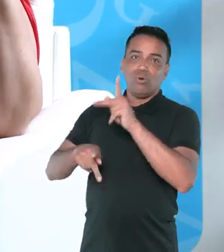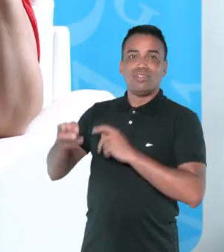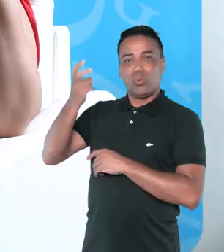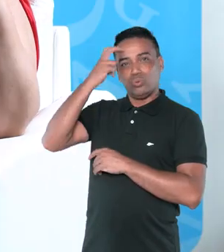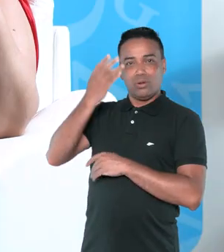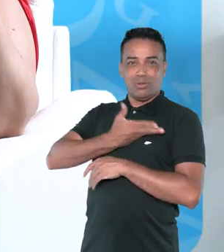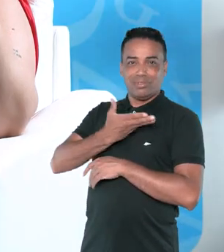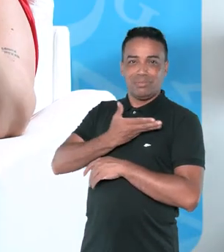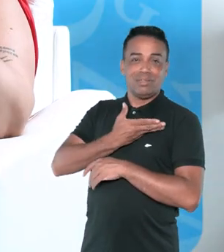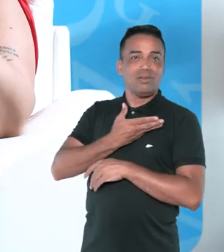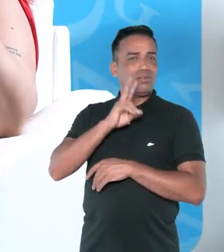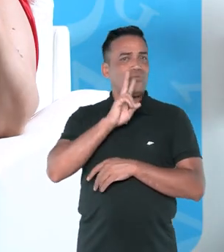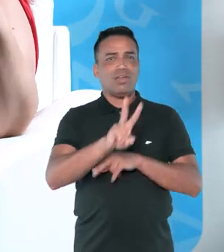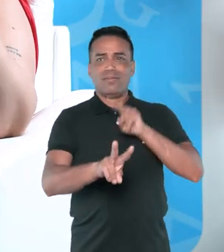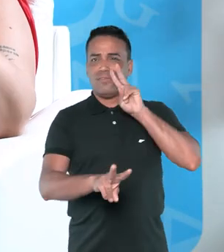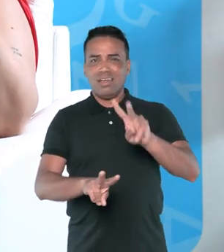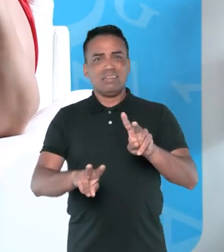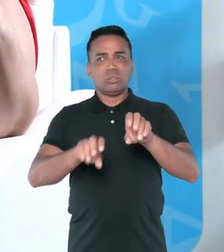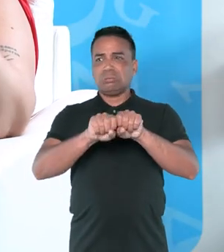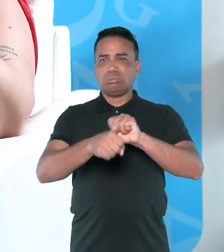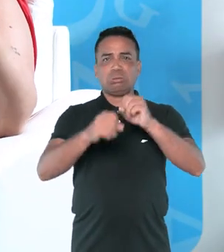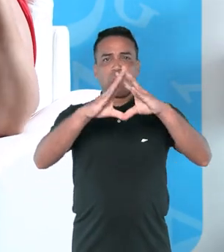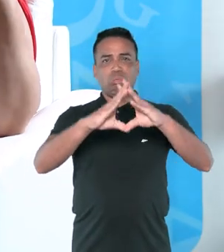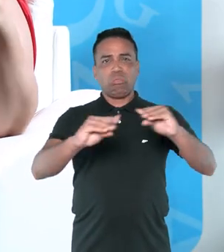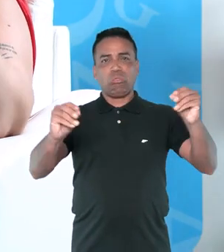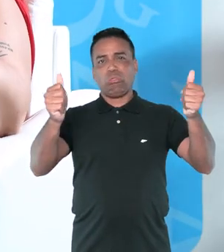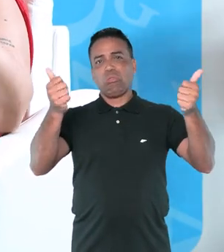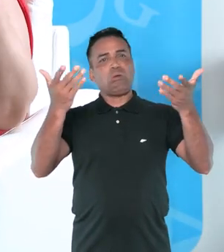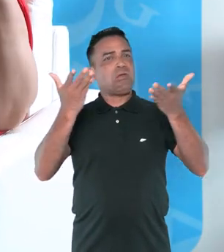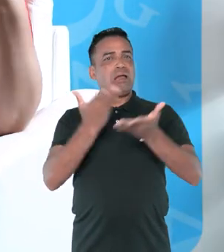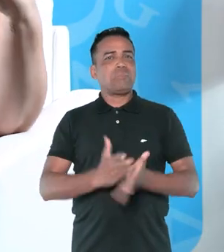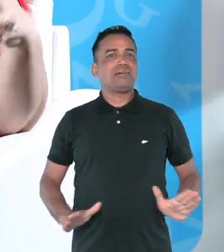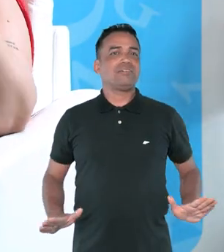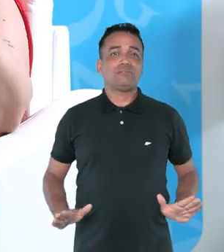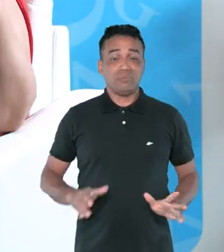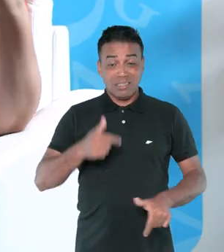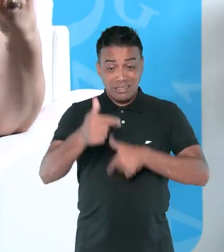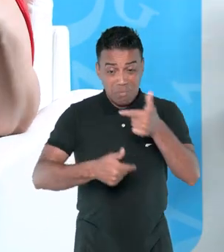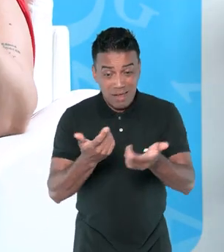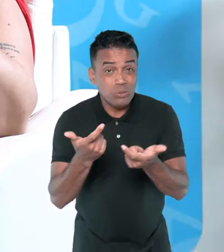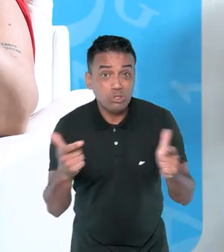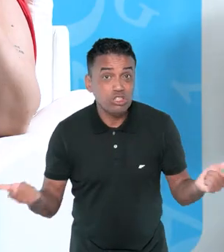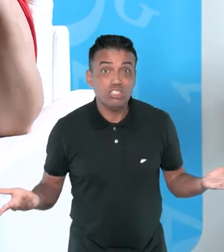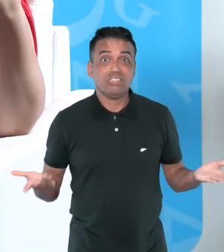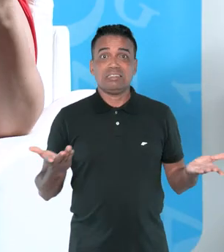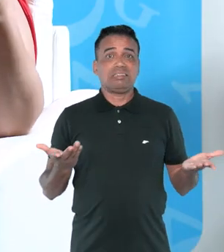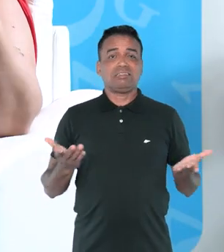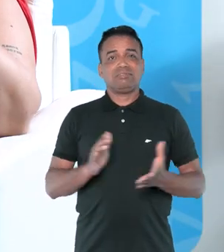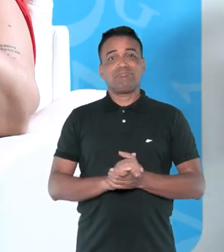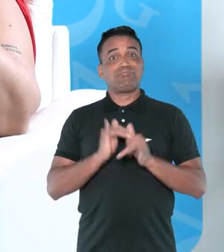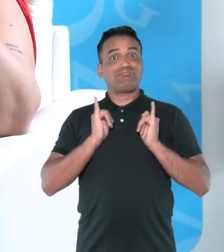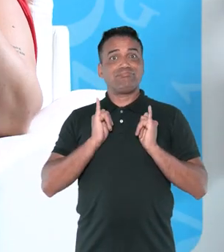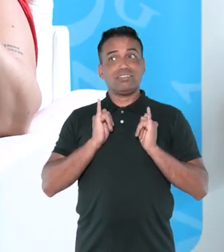começou a ver as coisas se acabando, se desfazendo, o Ministério da Cultura se desfez, então ninguém tinha mais trabalho, ninguém fazia mais nada, e aquilo que era